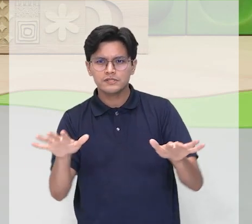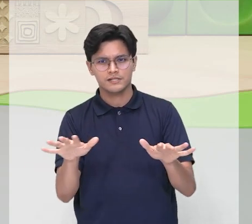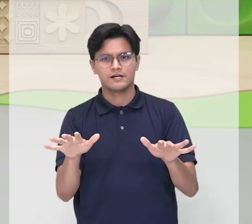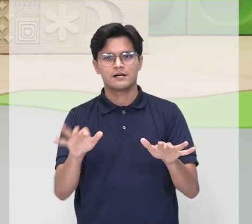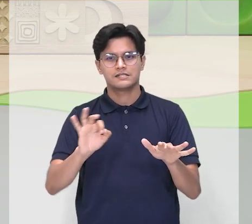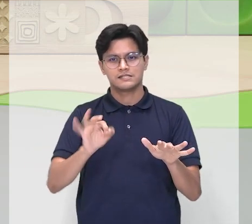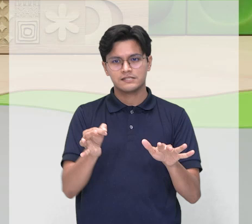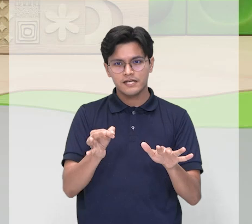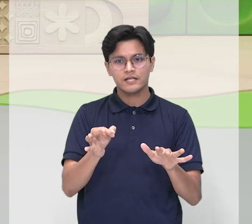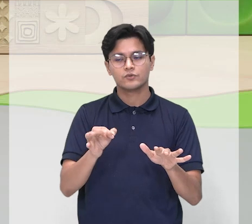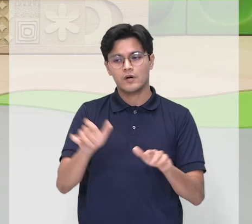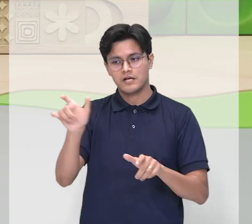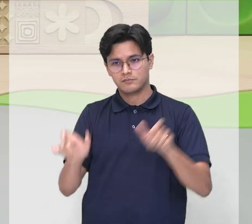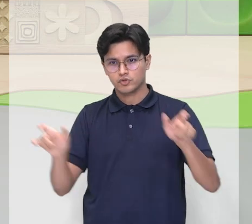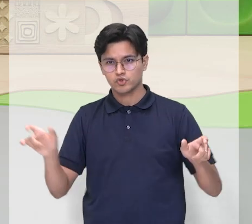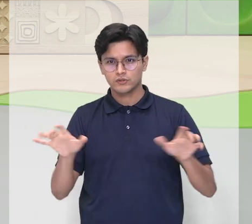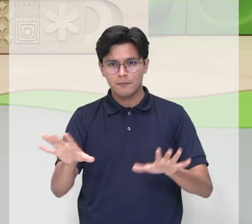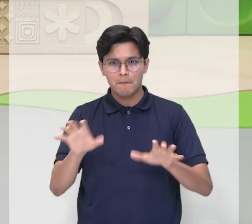bactérias, fungos,